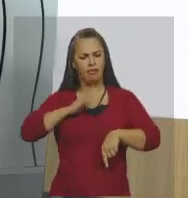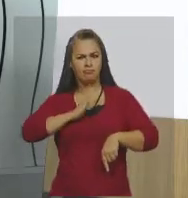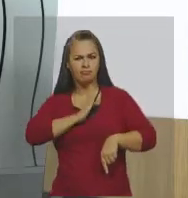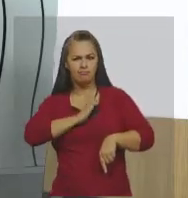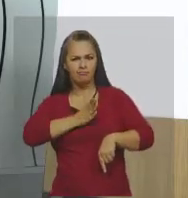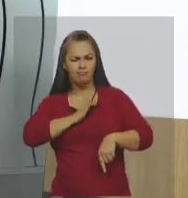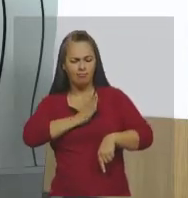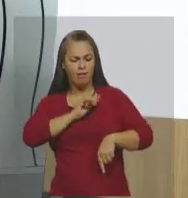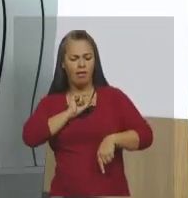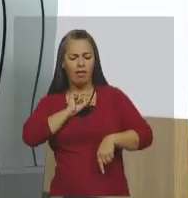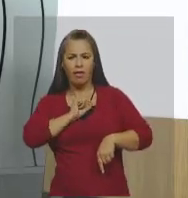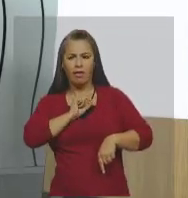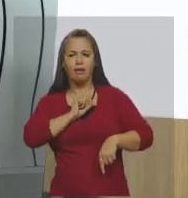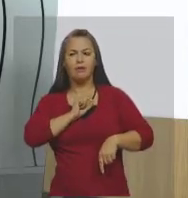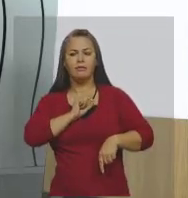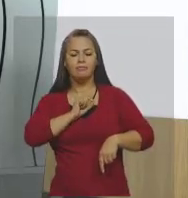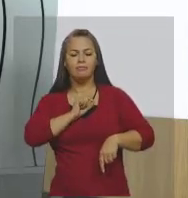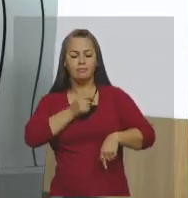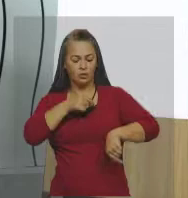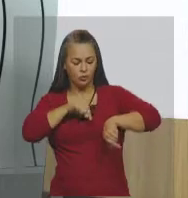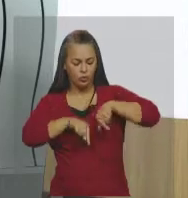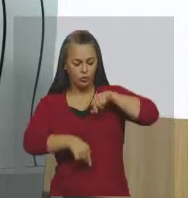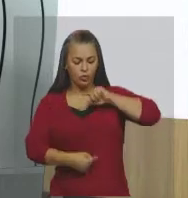sistema digestório